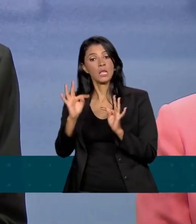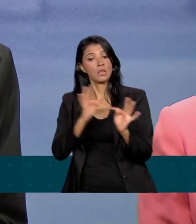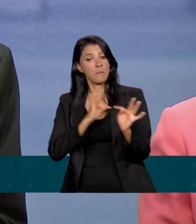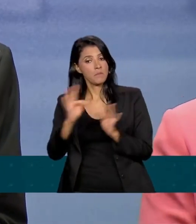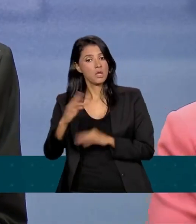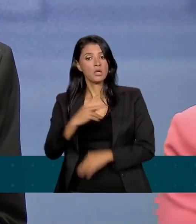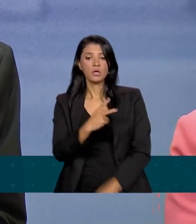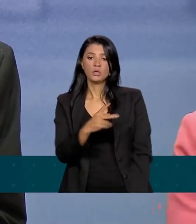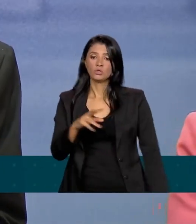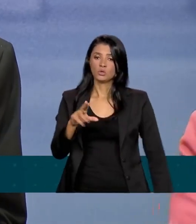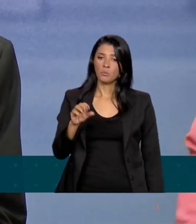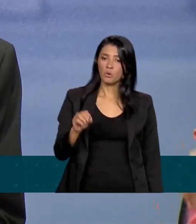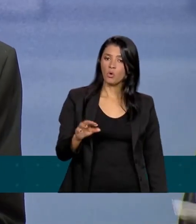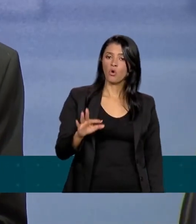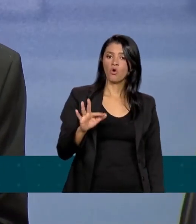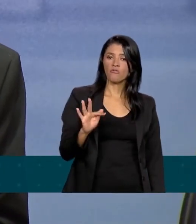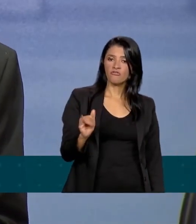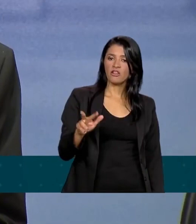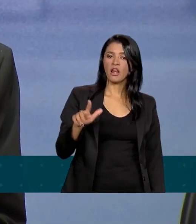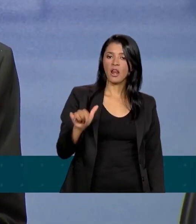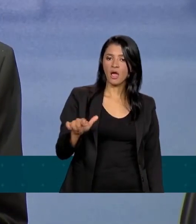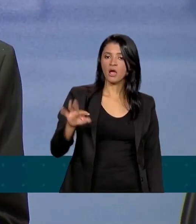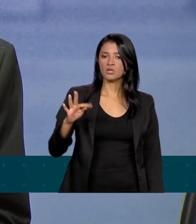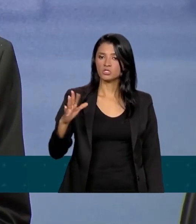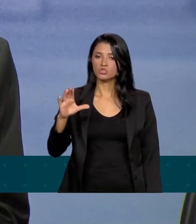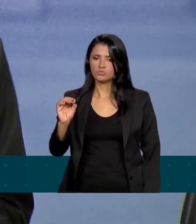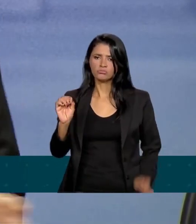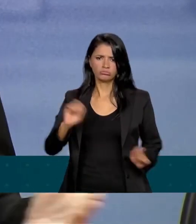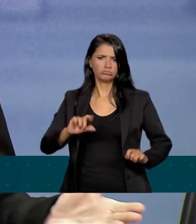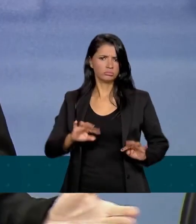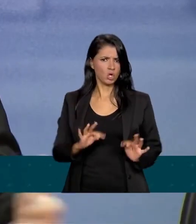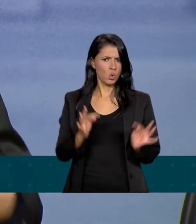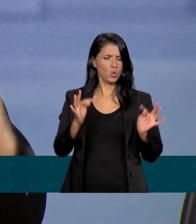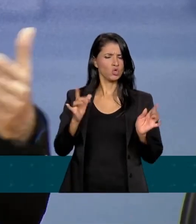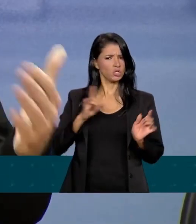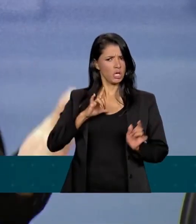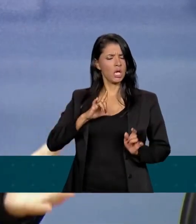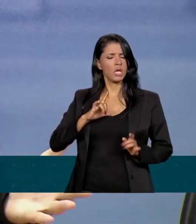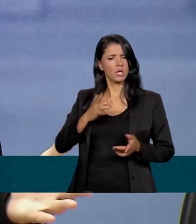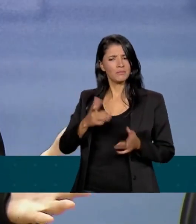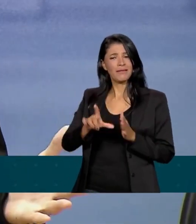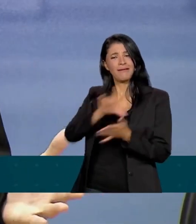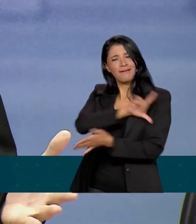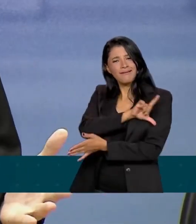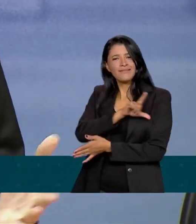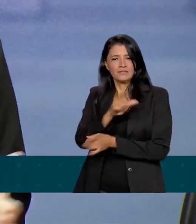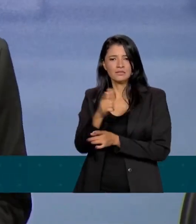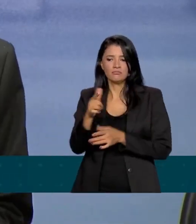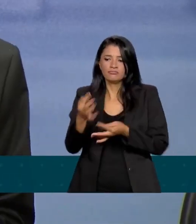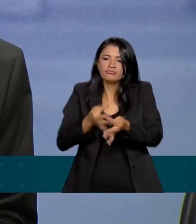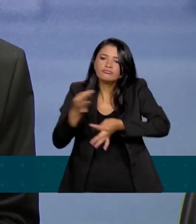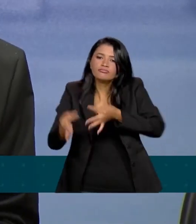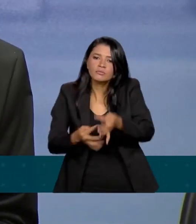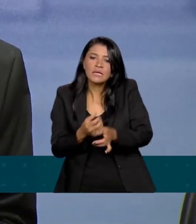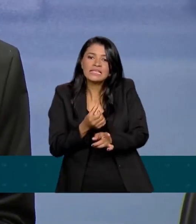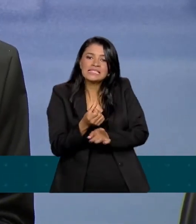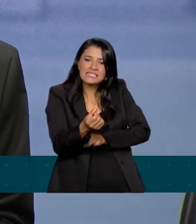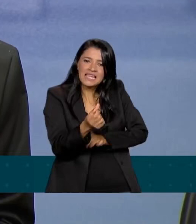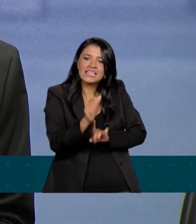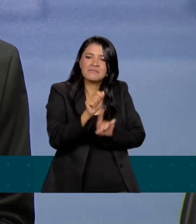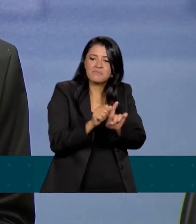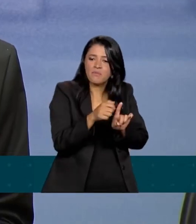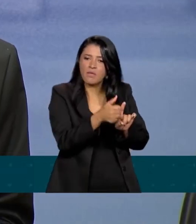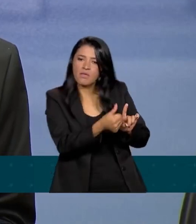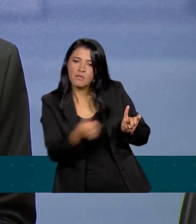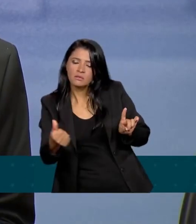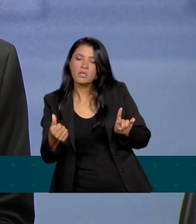evitar a tuberculose. E a gente tem essa tecnologia disponível. Antes a gente tratava, ministra, com 6 meses de isoniazida, agora a gente trata em